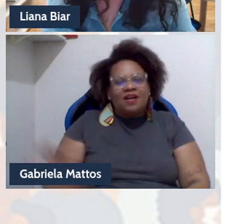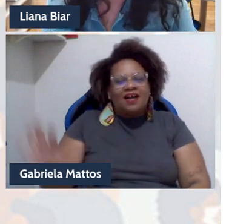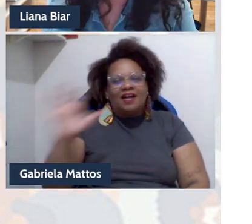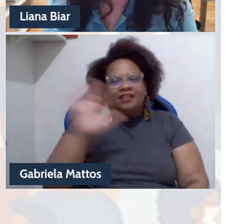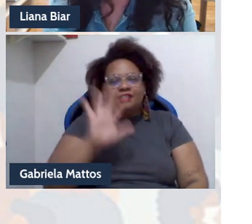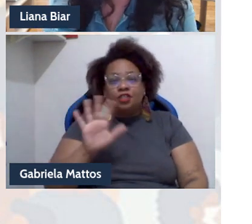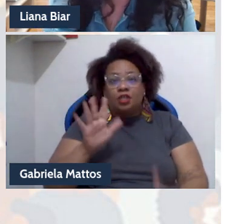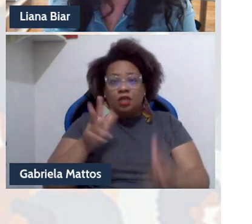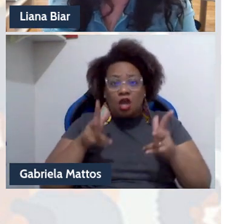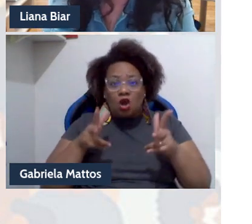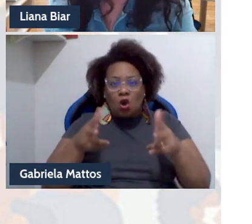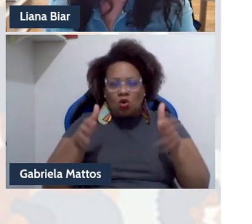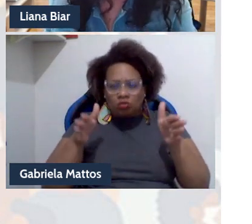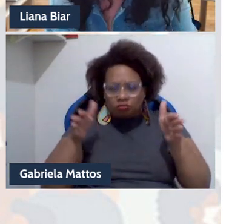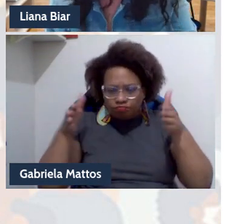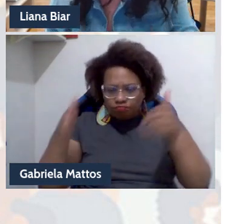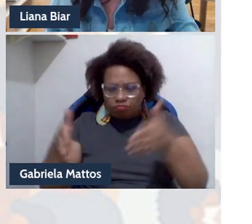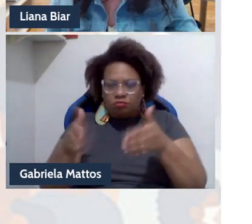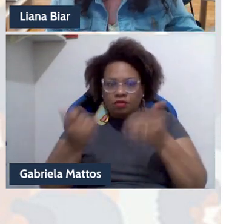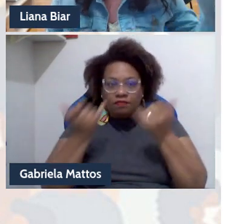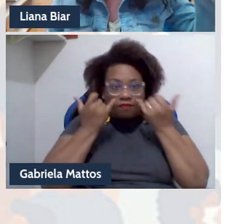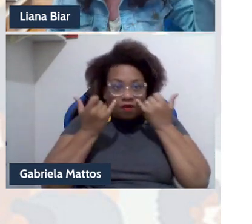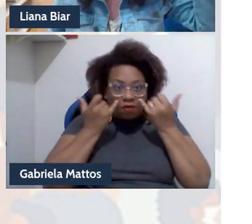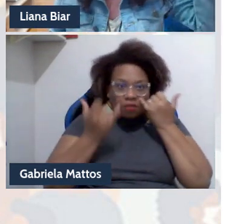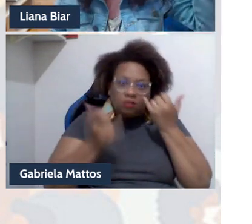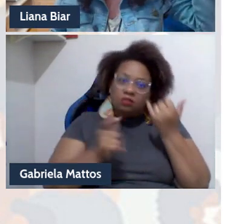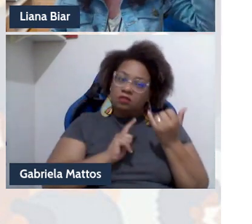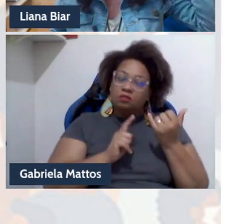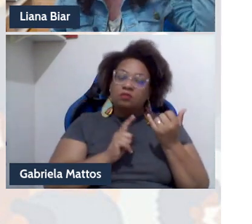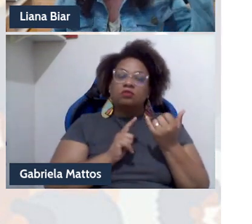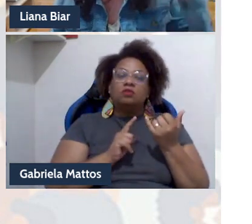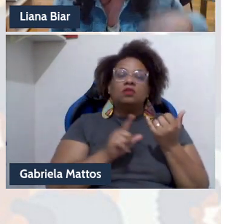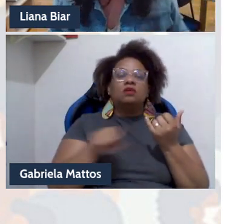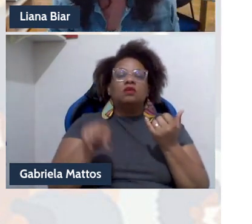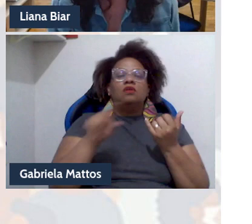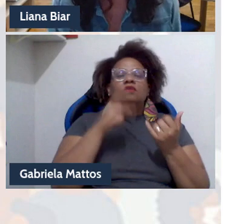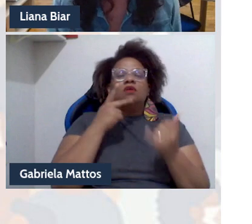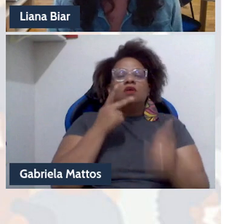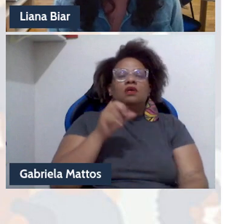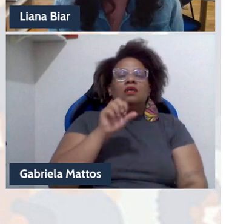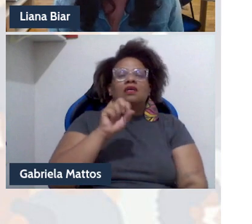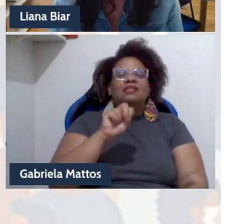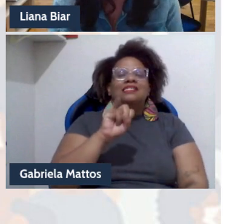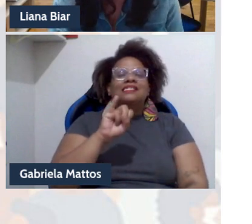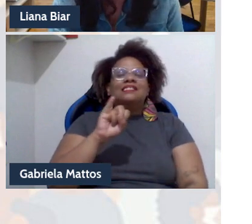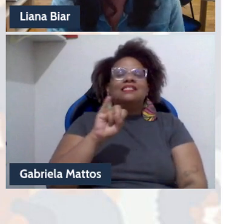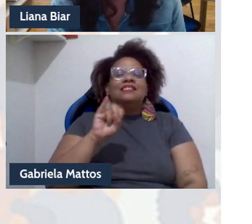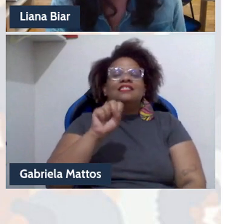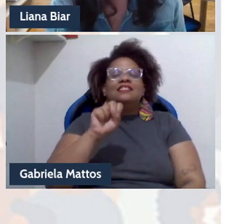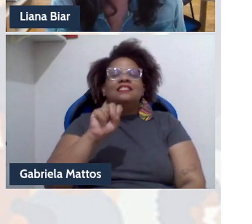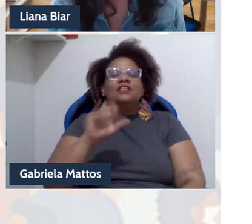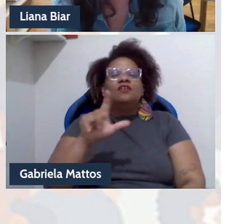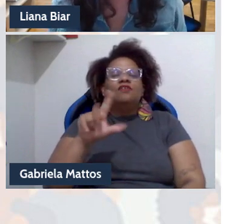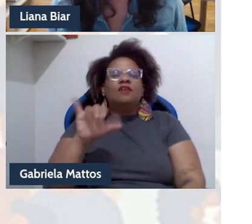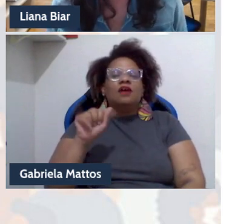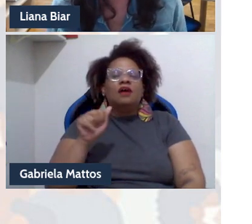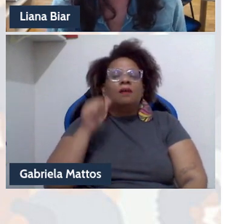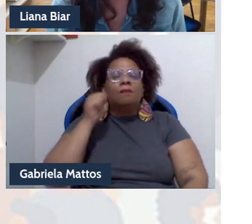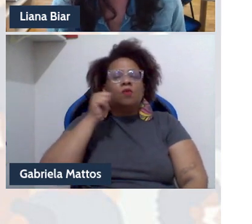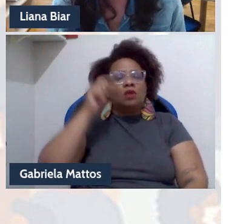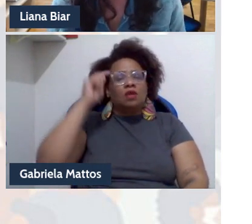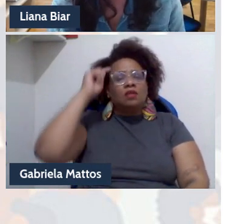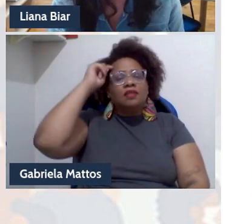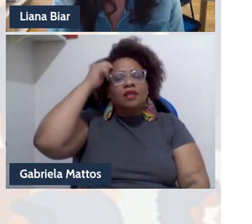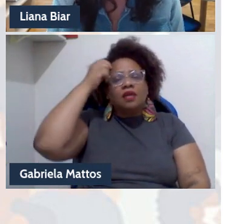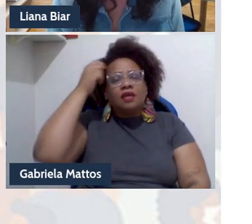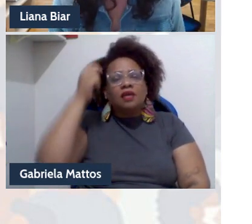recorte, né, já dos dados que eu tenho. Eu queria falar com vocês sobre a Silvia, que é uma mulher negra, sudestina, tem cerca de 40